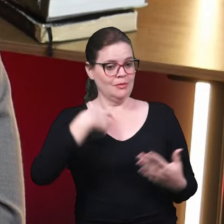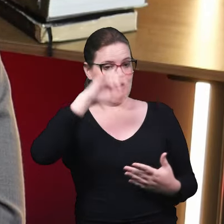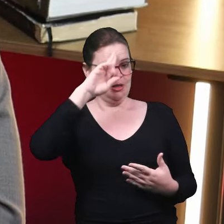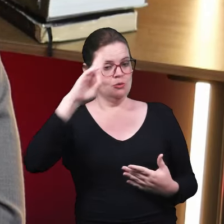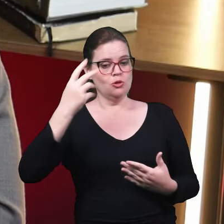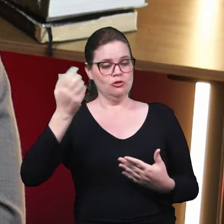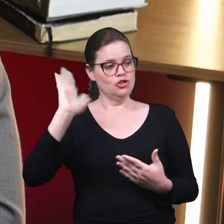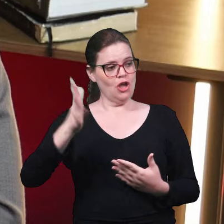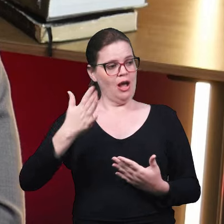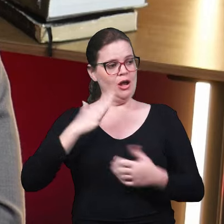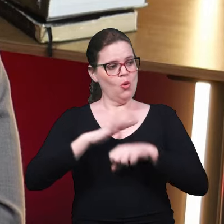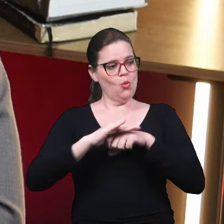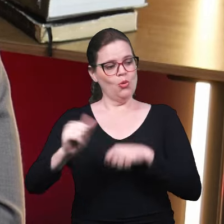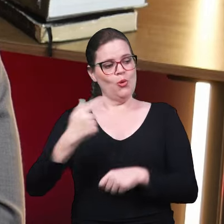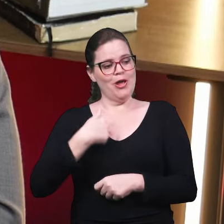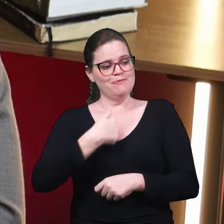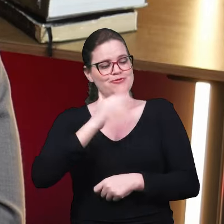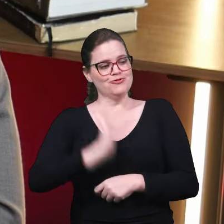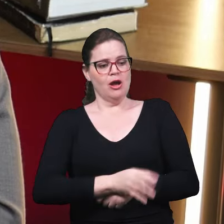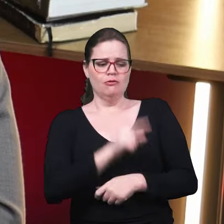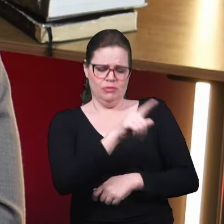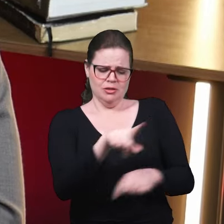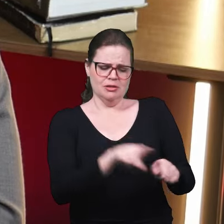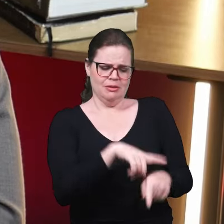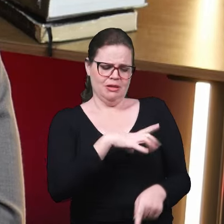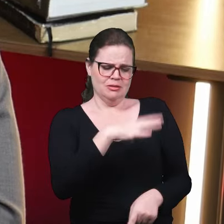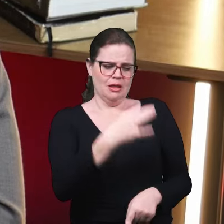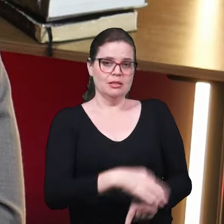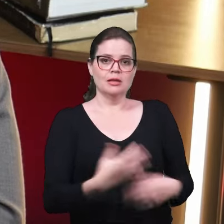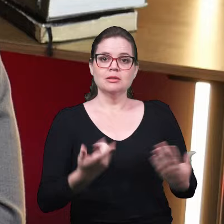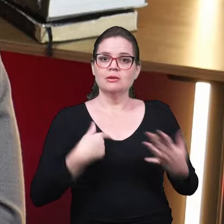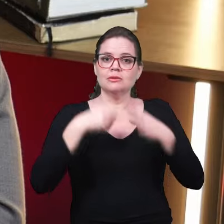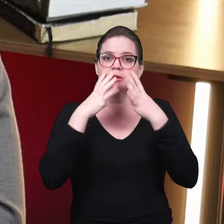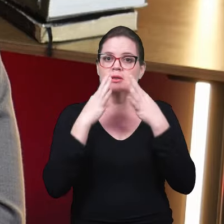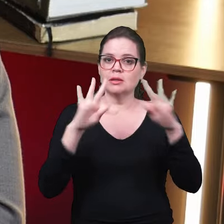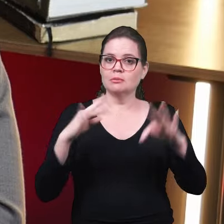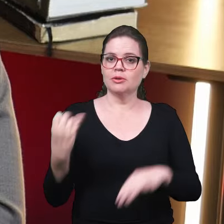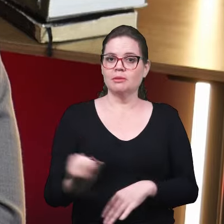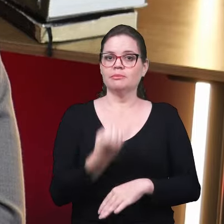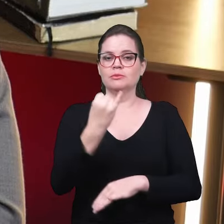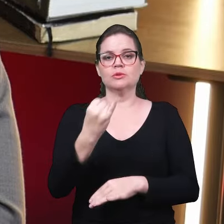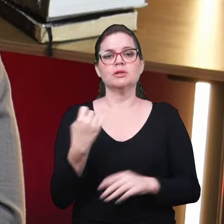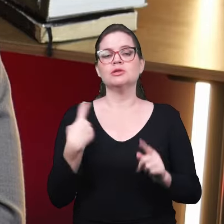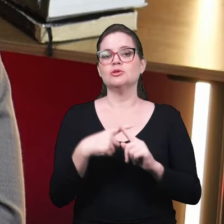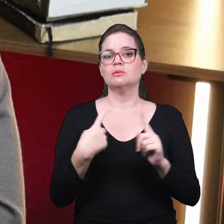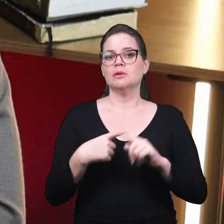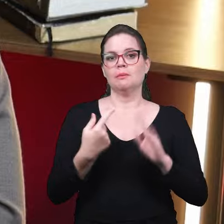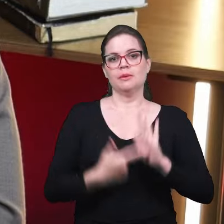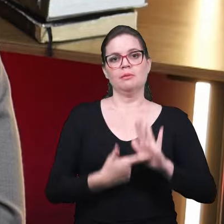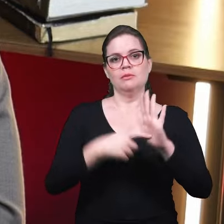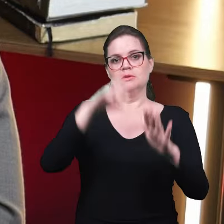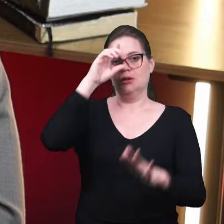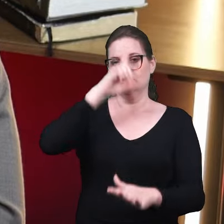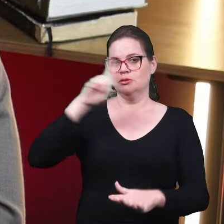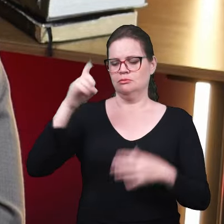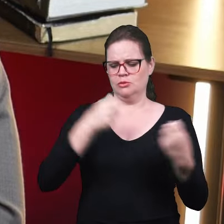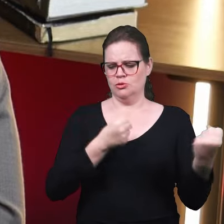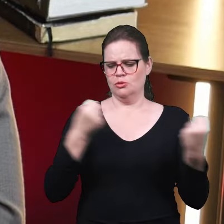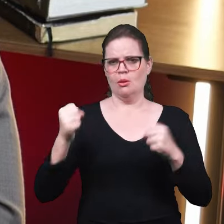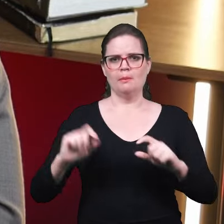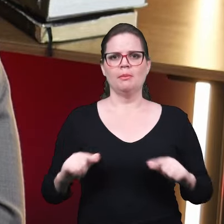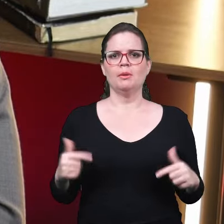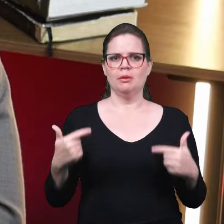me curou. Então os testemunhos, eles são importantes por isso, né? Para mostrar que há um Deus que opera, né? Sim, Deus